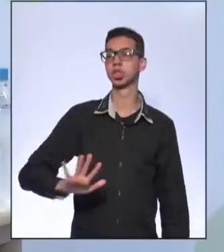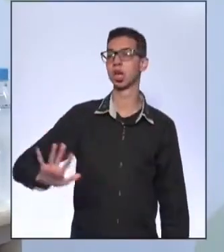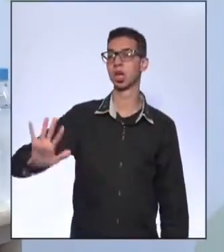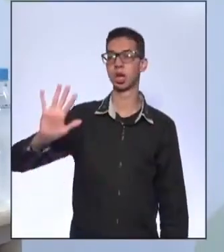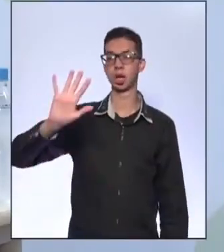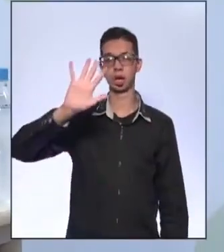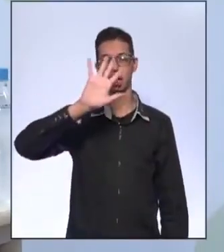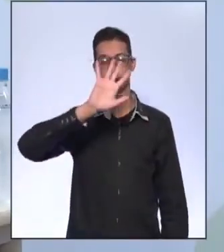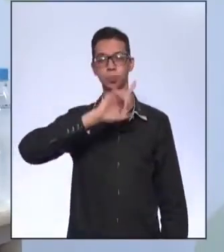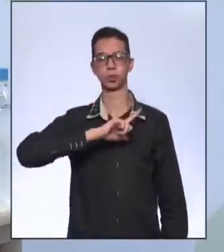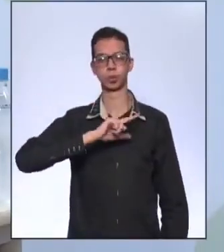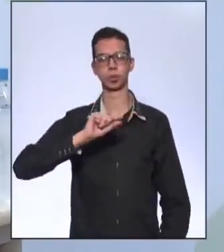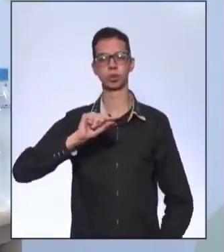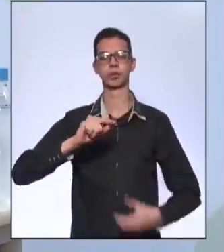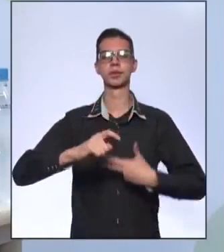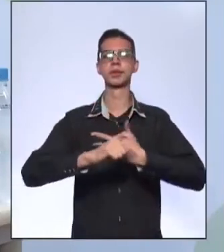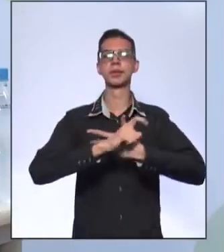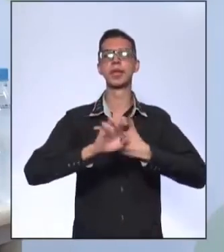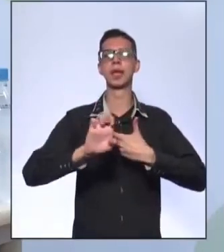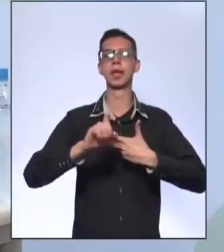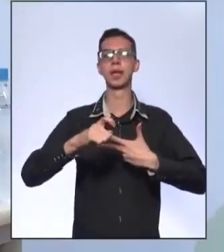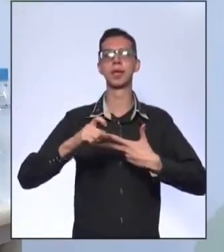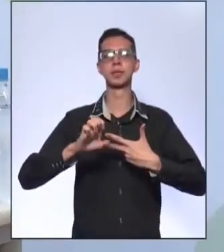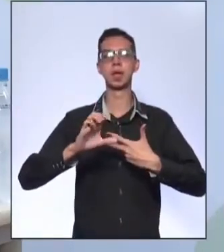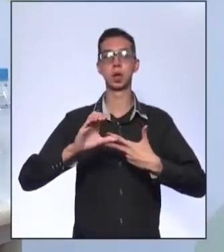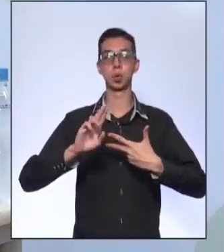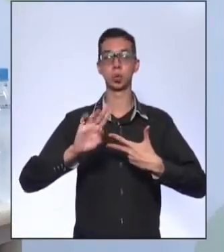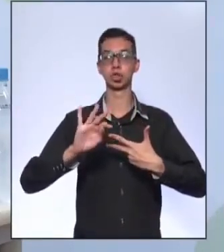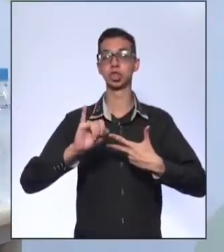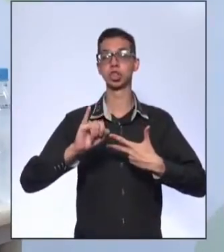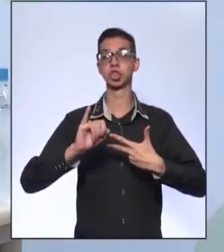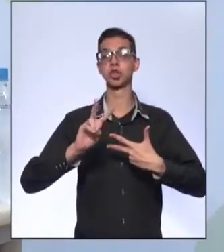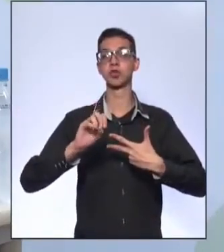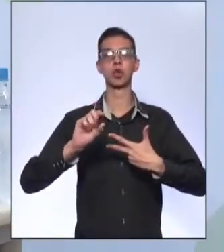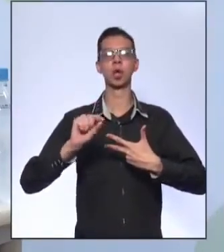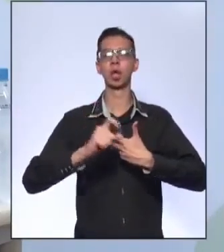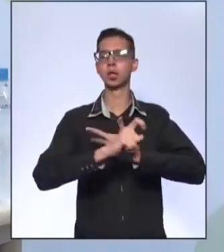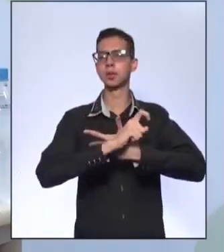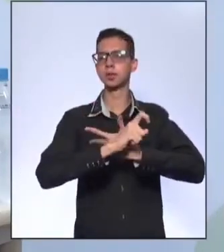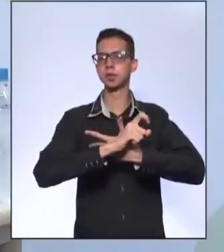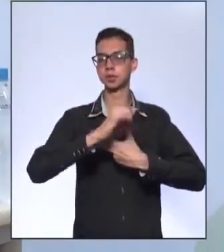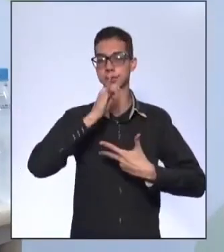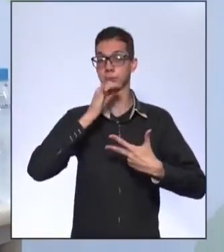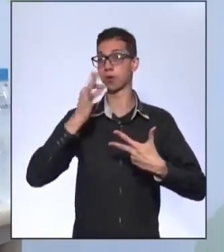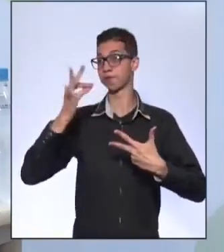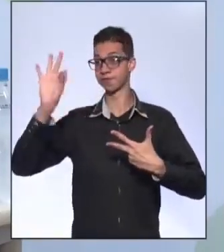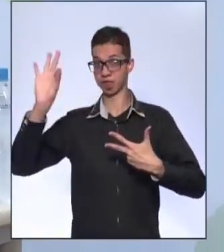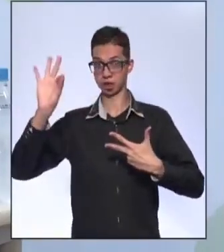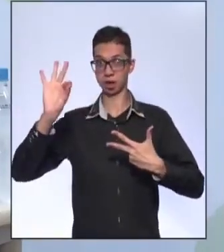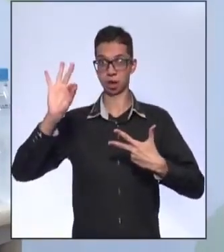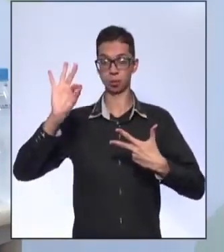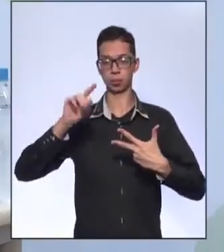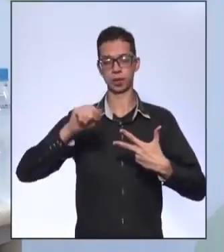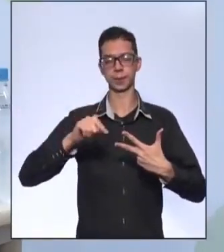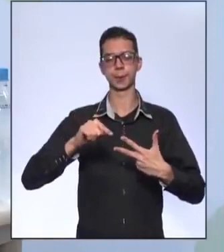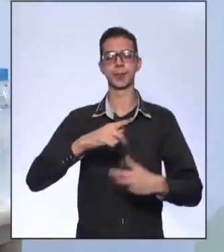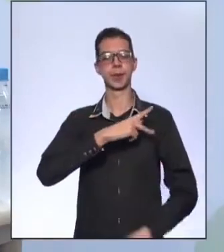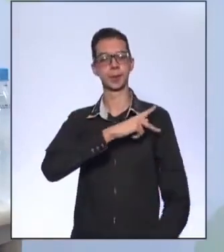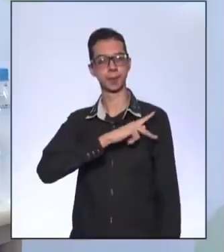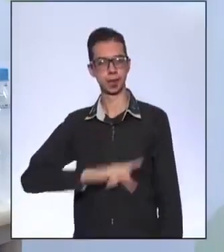tem um processo do executivo Quem que é o executivo no caso aí o presidente no caso do